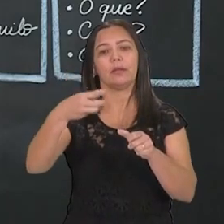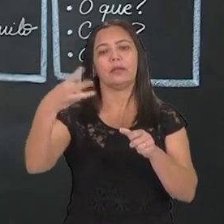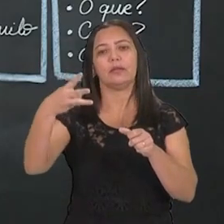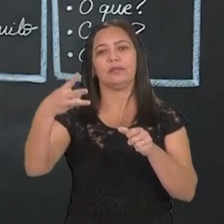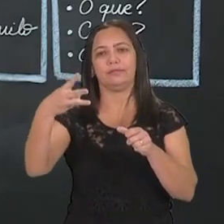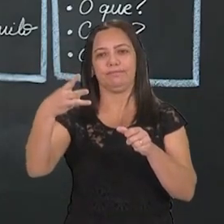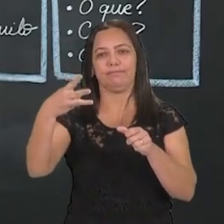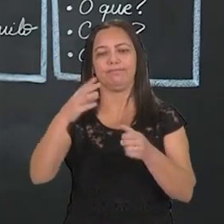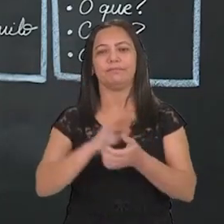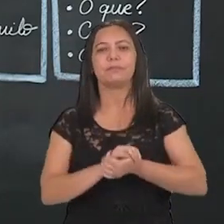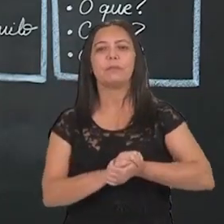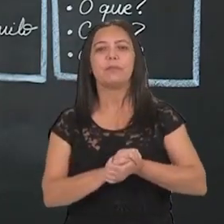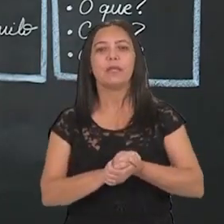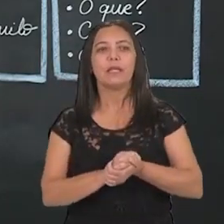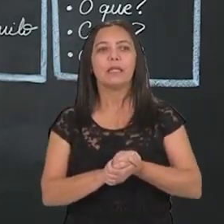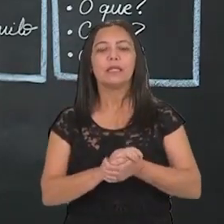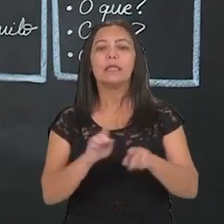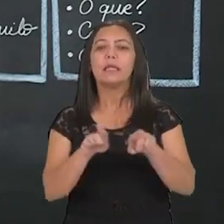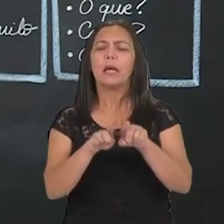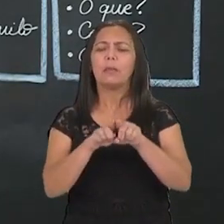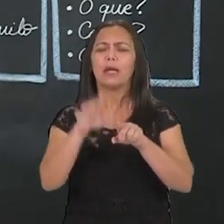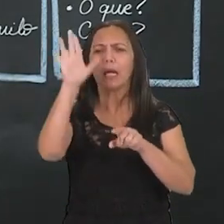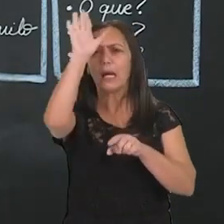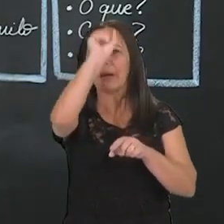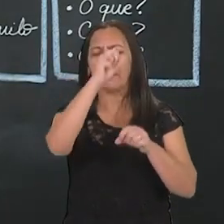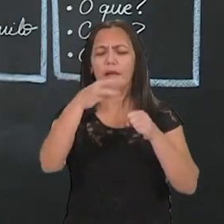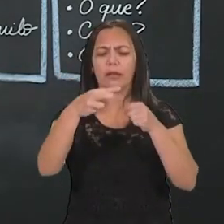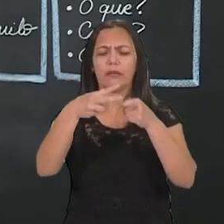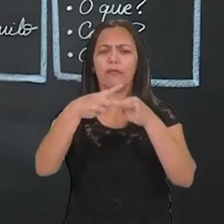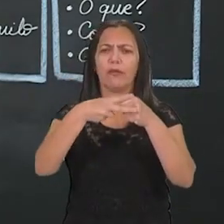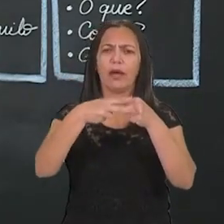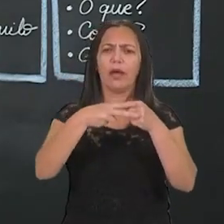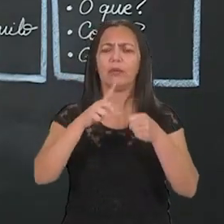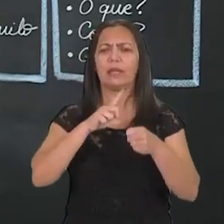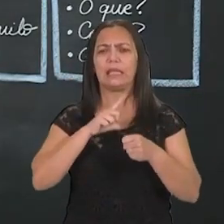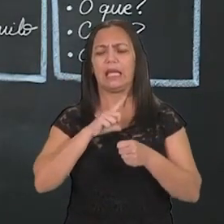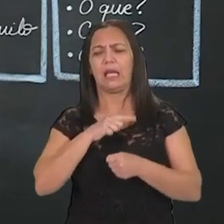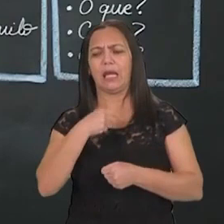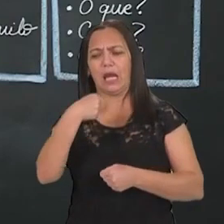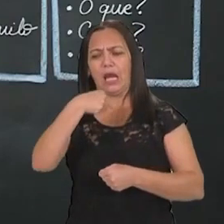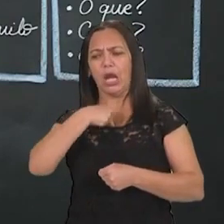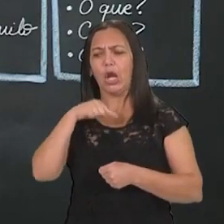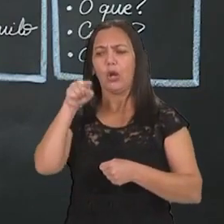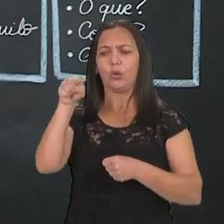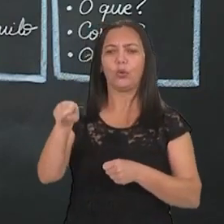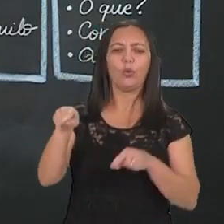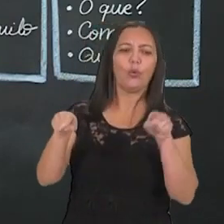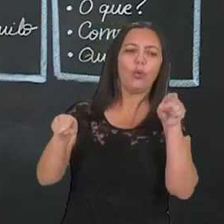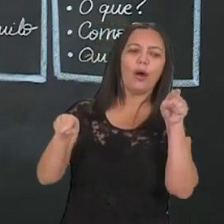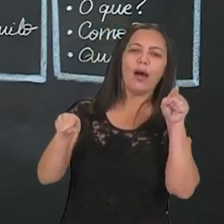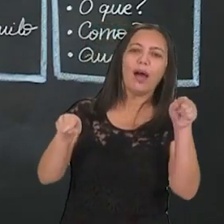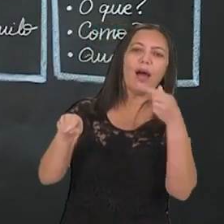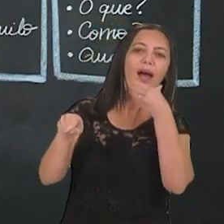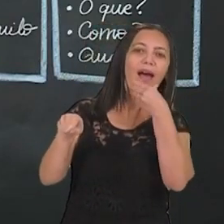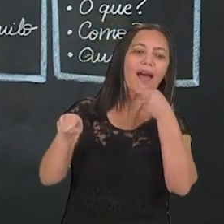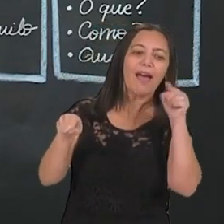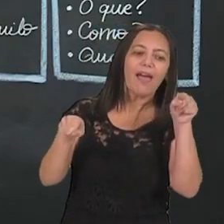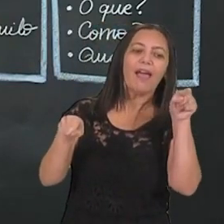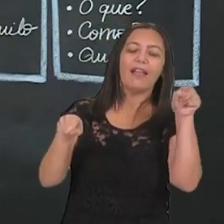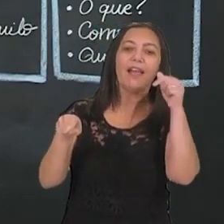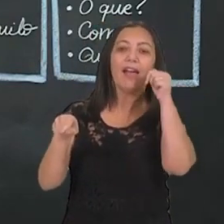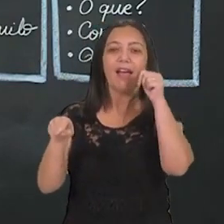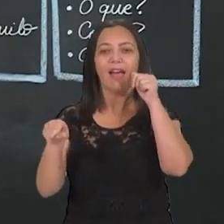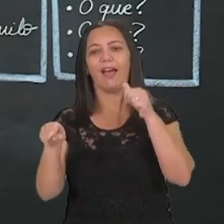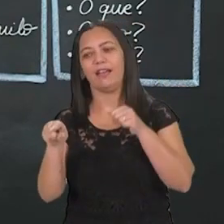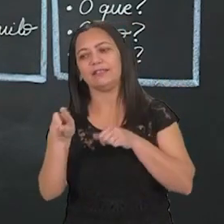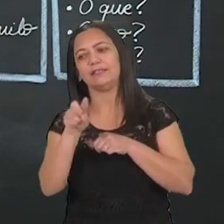e terceira. Lembra quando a gente aprende verbo e a gente tem eu, tu, ele, nós, vós, eles? Essas palavrinhas que vêm antes dos verbos são os pronomes